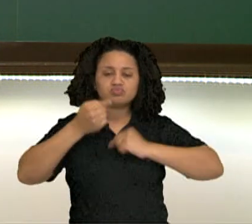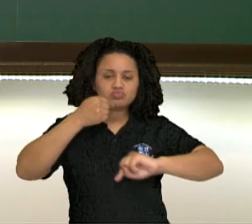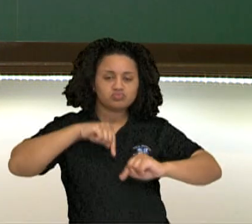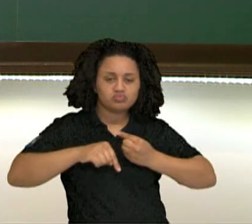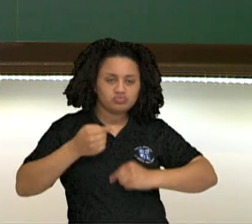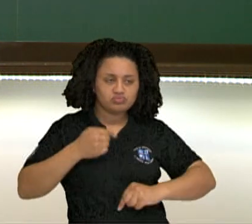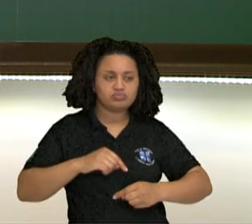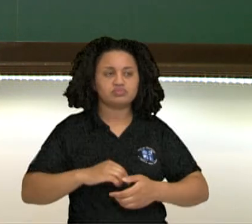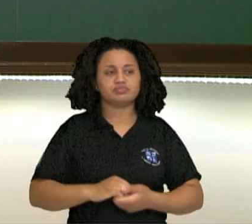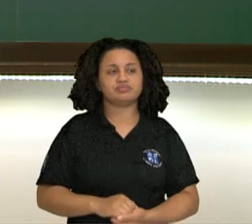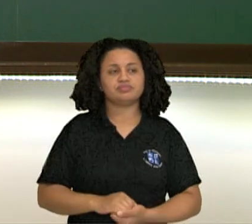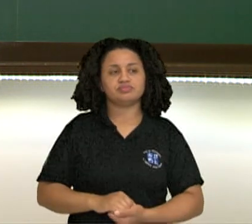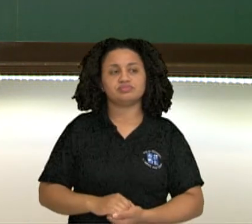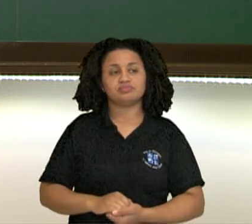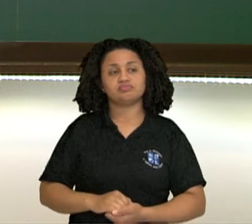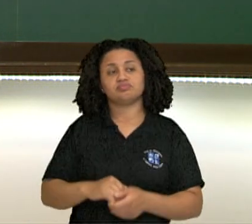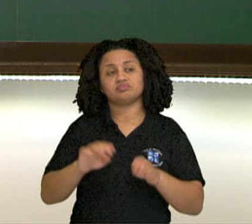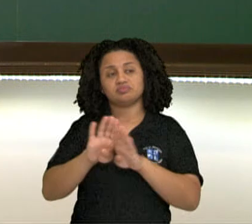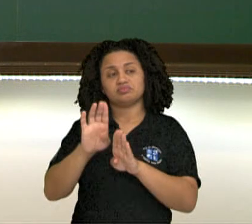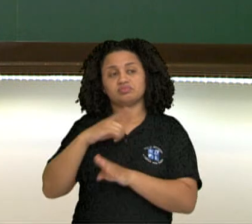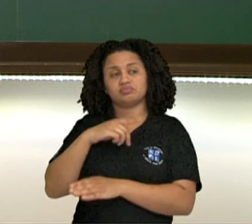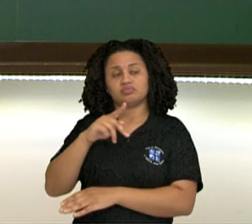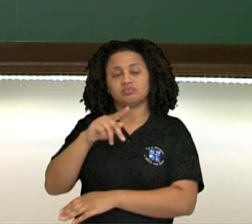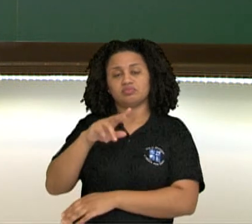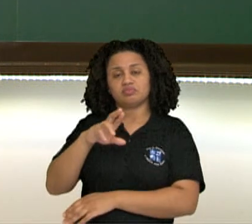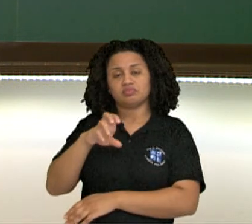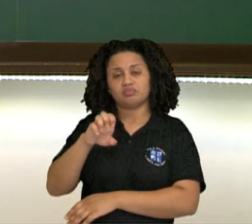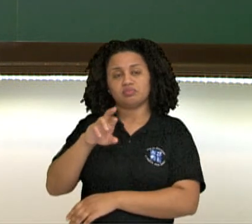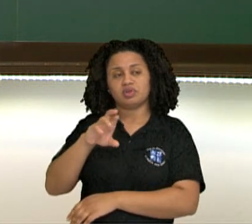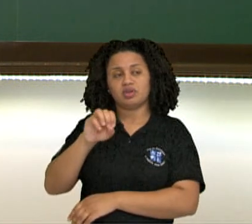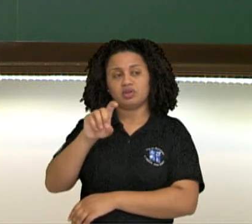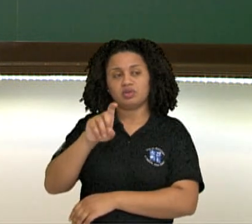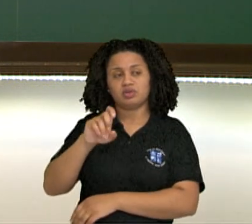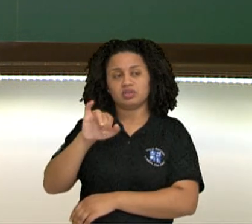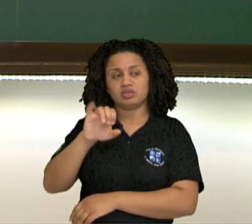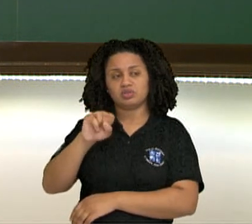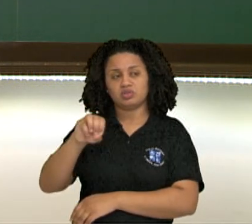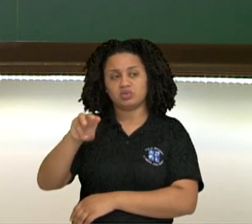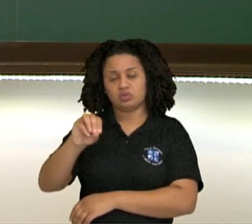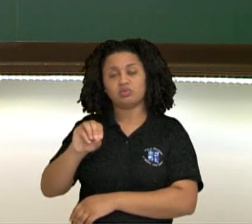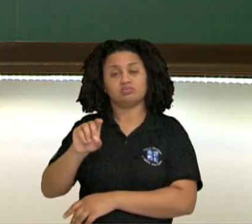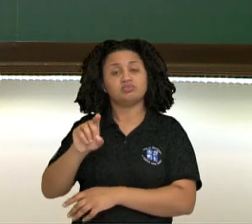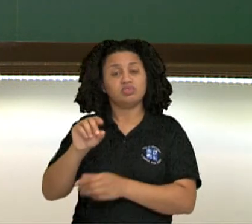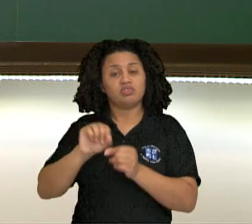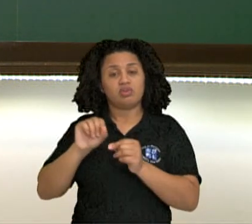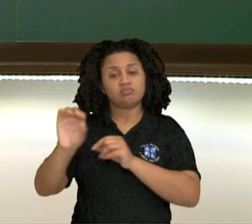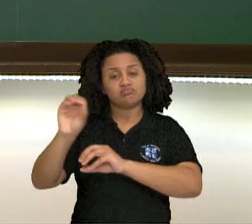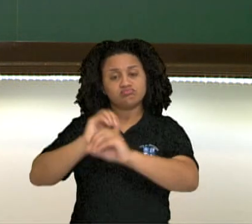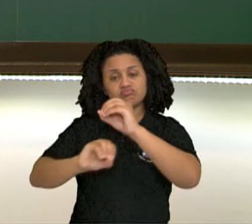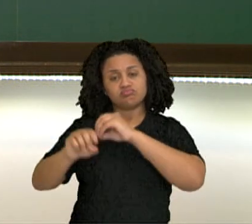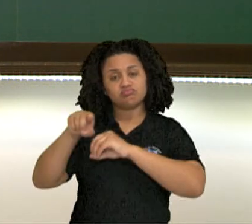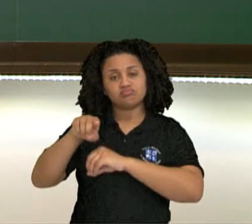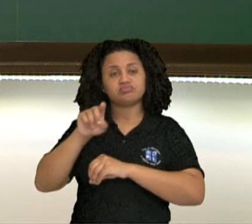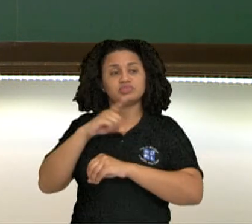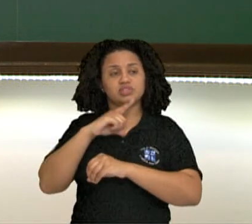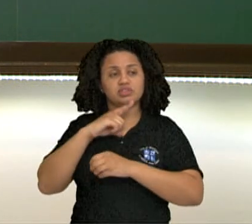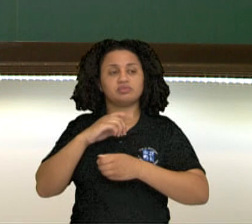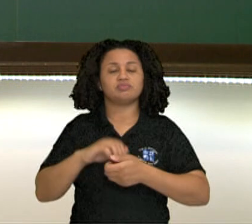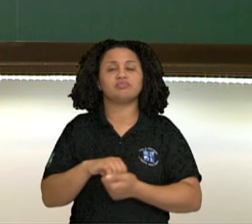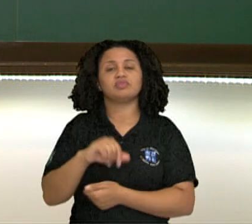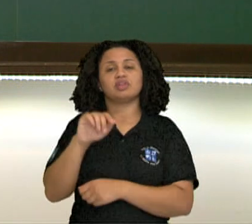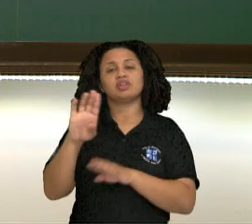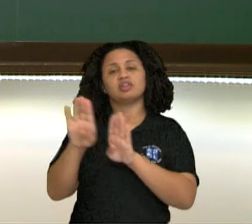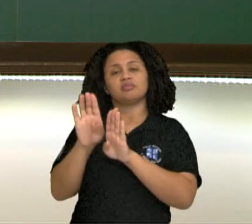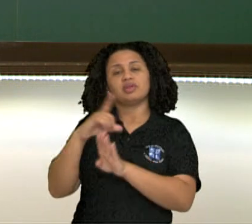tá E os peroxissomos oxidação e também tem os vacúolos Ai que a gente viu lá na célula vegetal que faz a